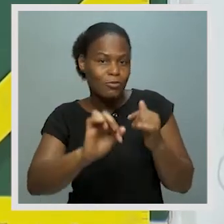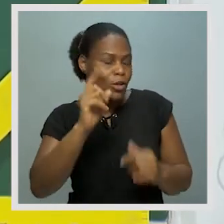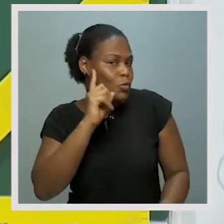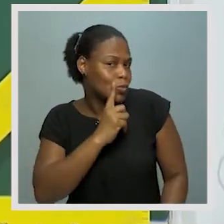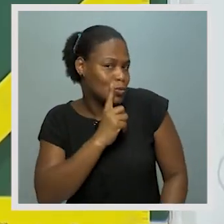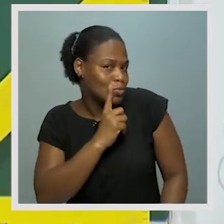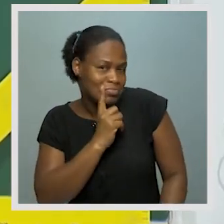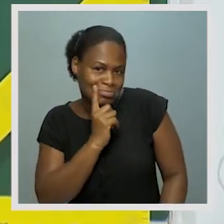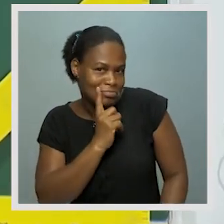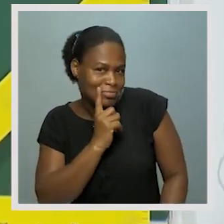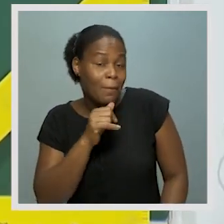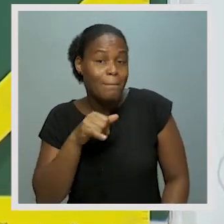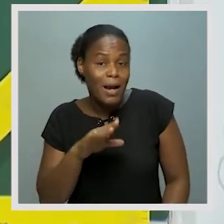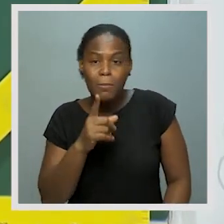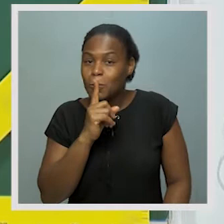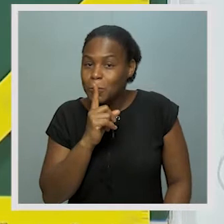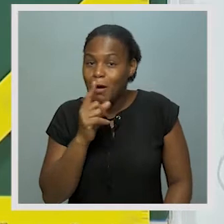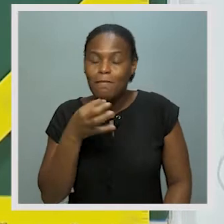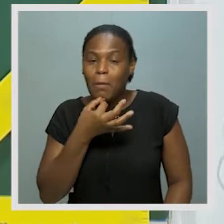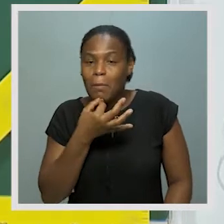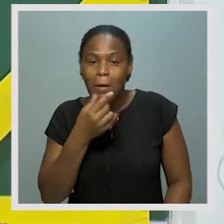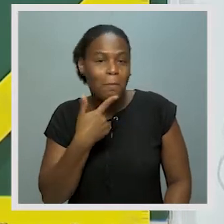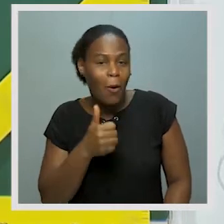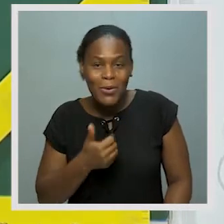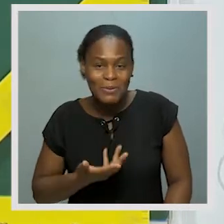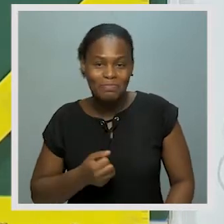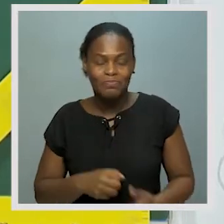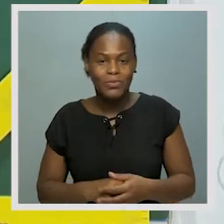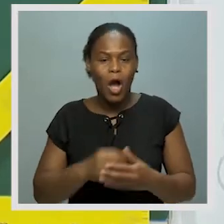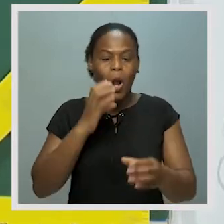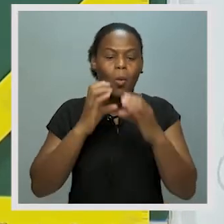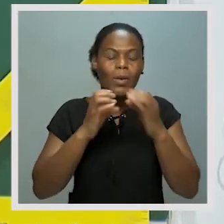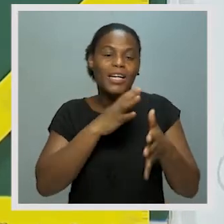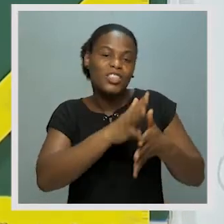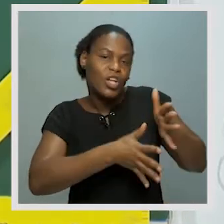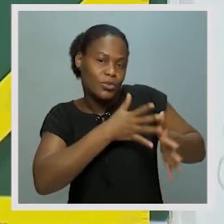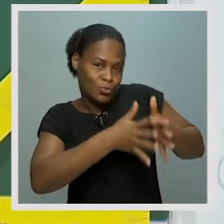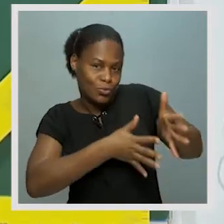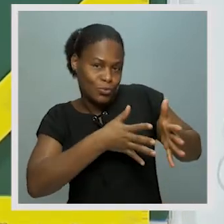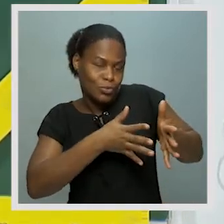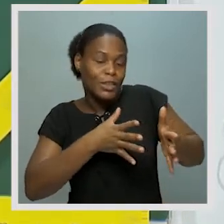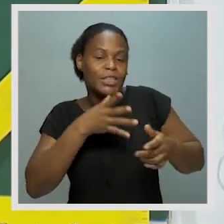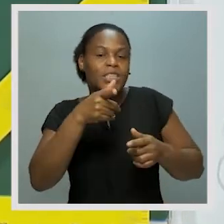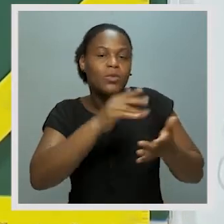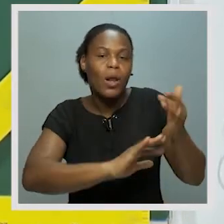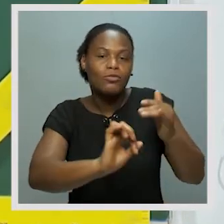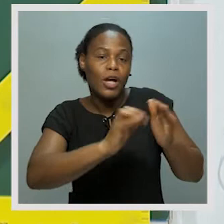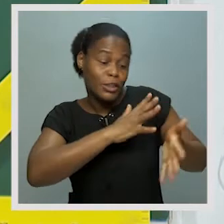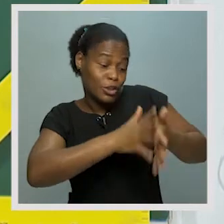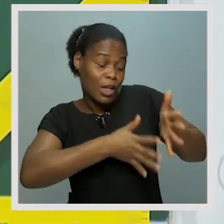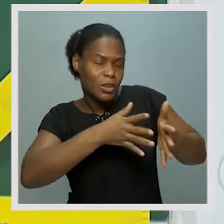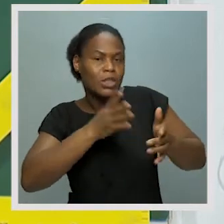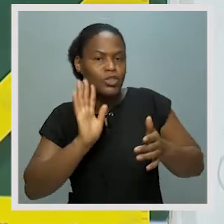surdo, mas é mudo, não pode falar. Então ele comunicou-se com ele com gestos. daquilo que nós vimos.